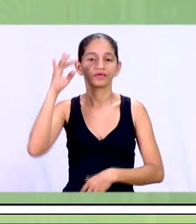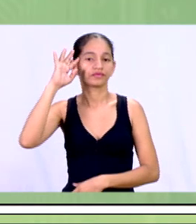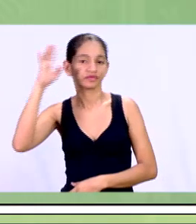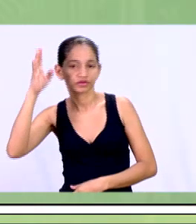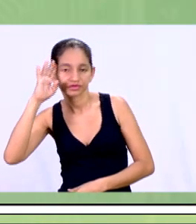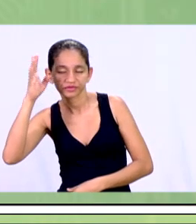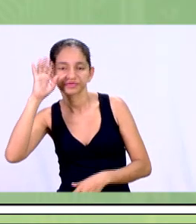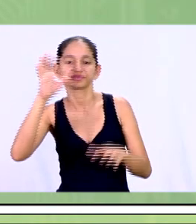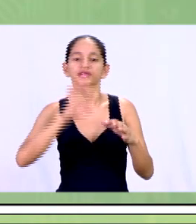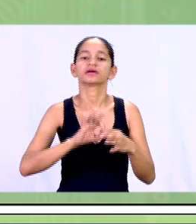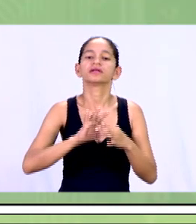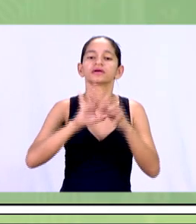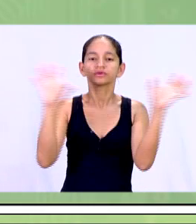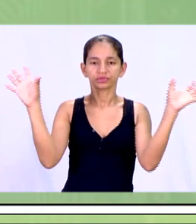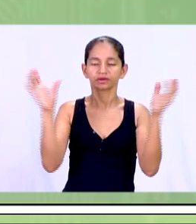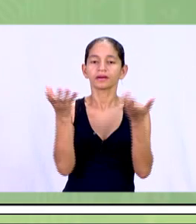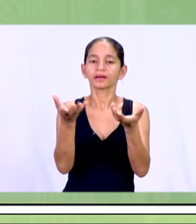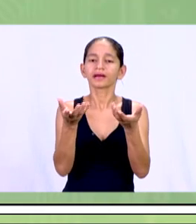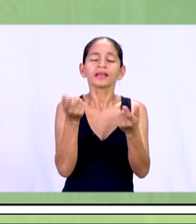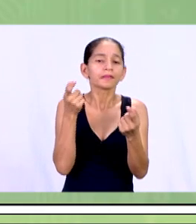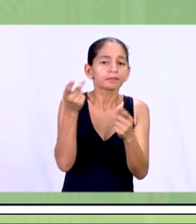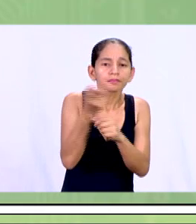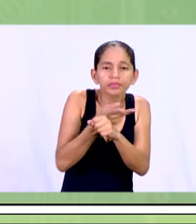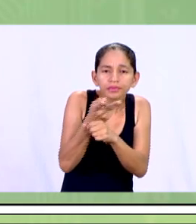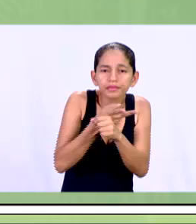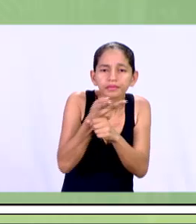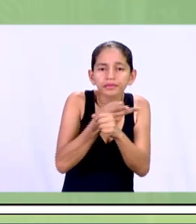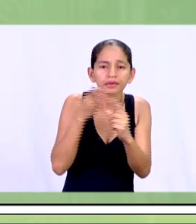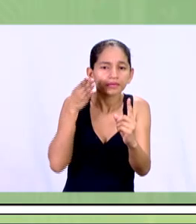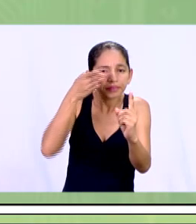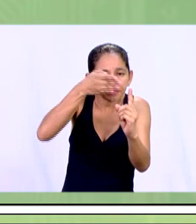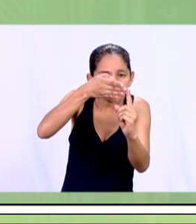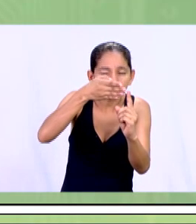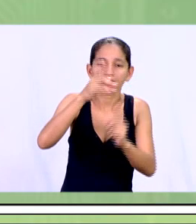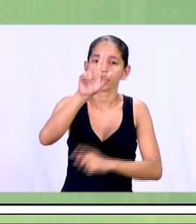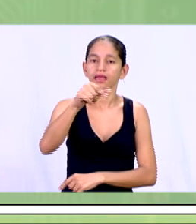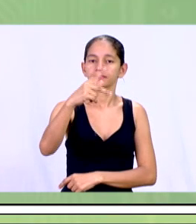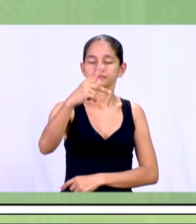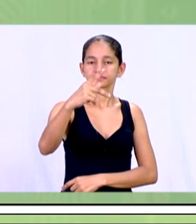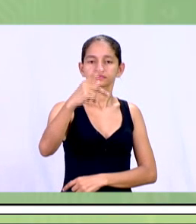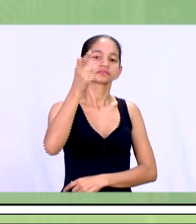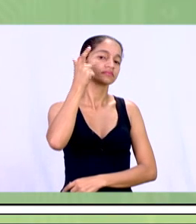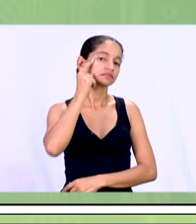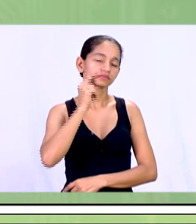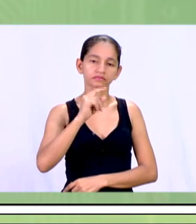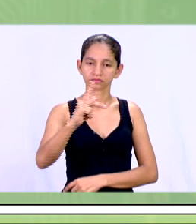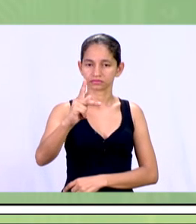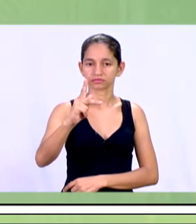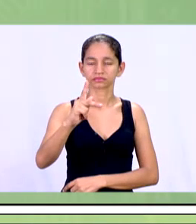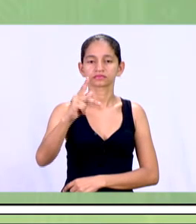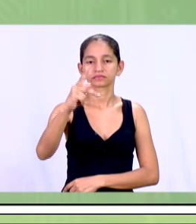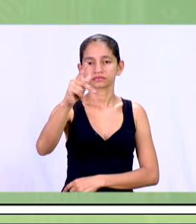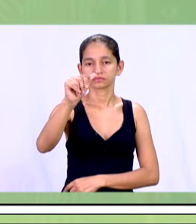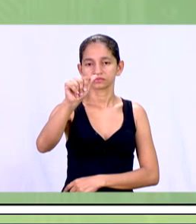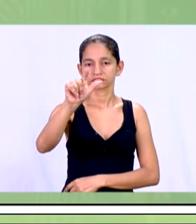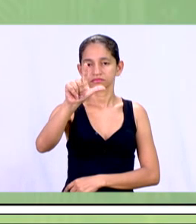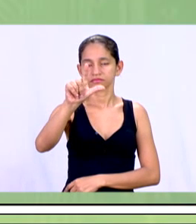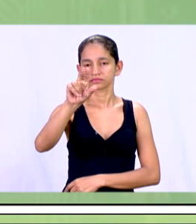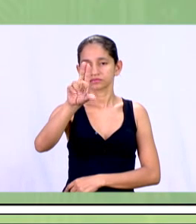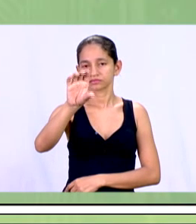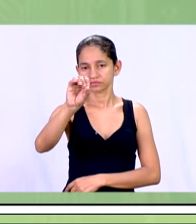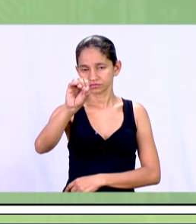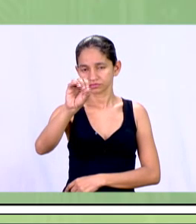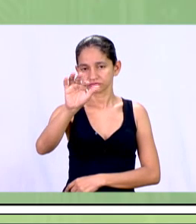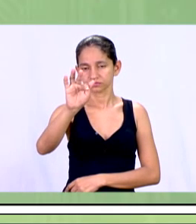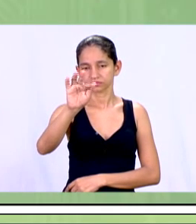é uma filosofia que ela é inspirada em Paulo Freire, né, que foi um grande educador, né, um